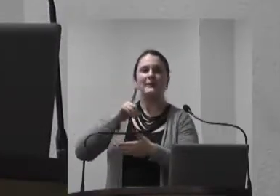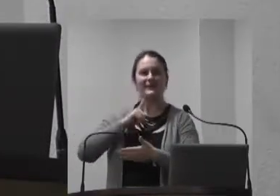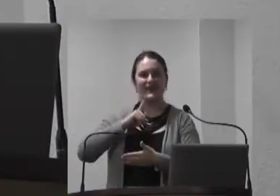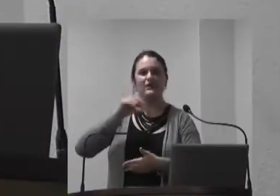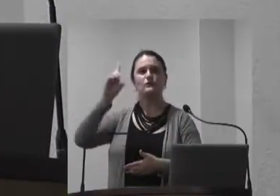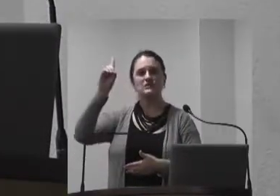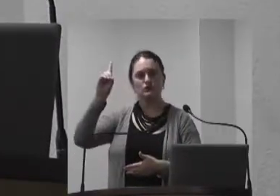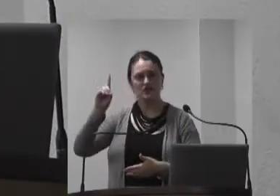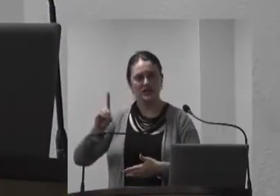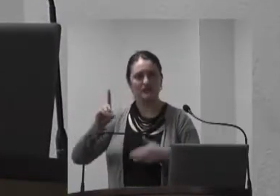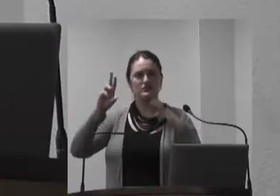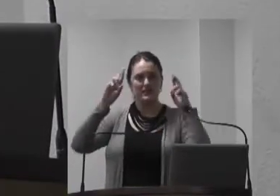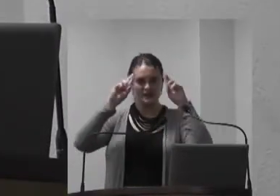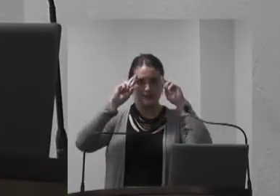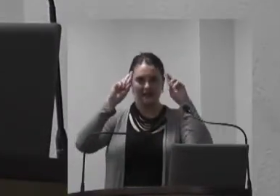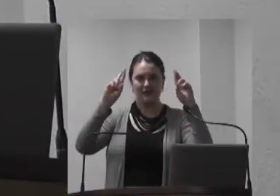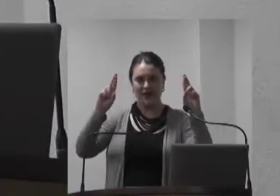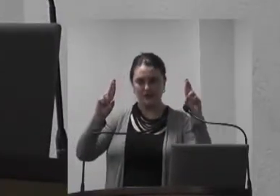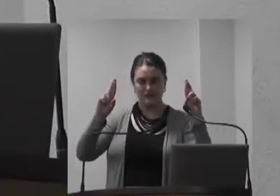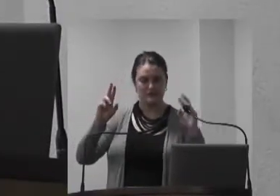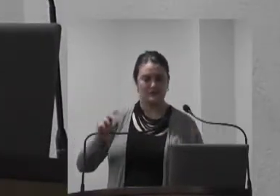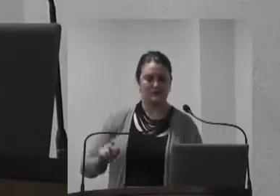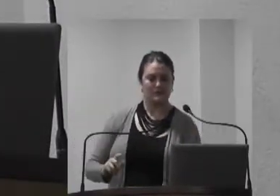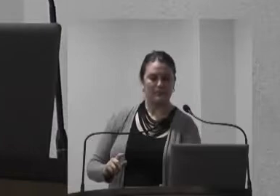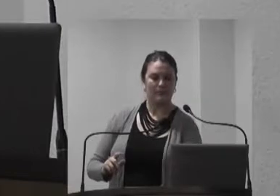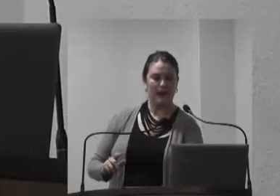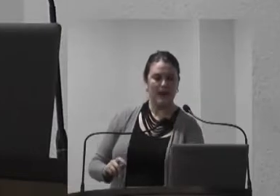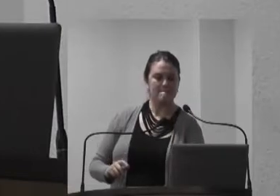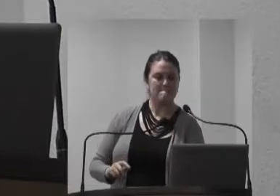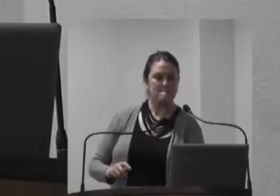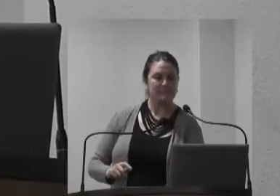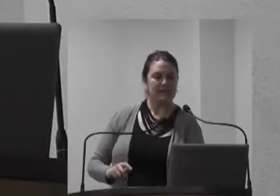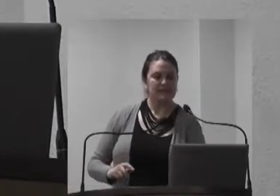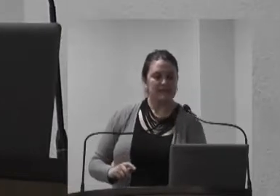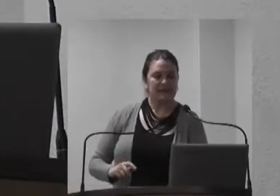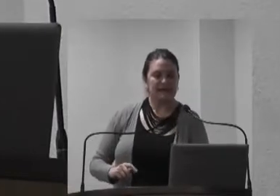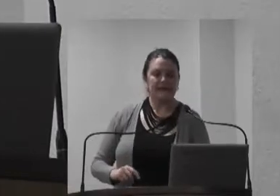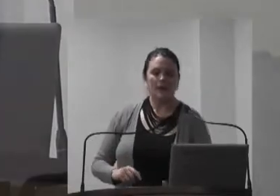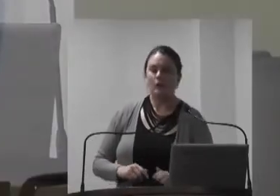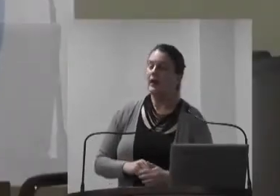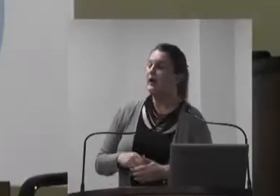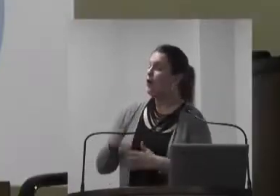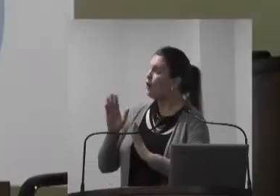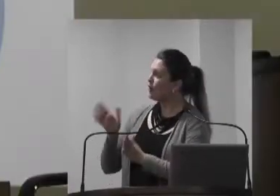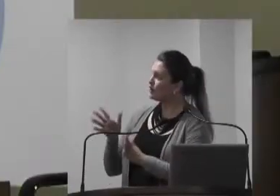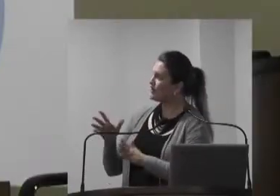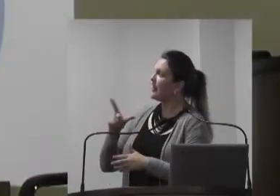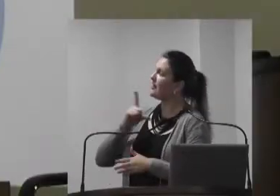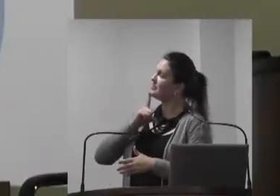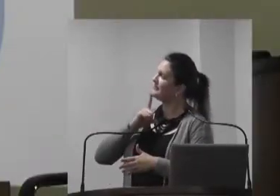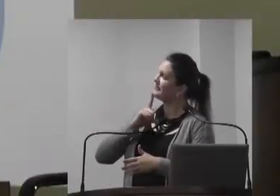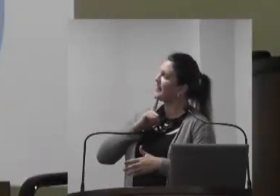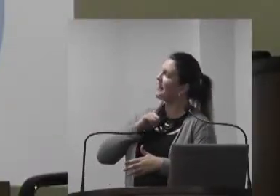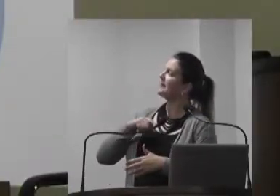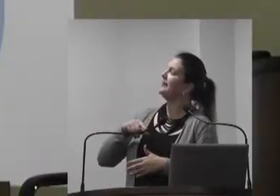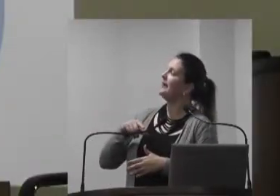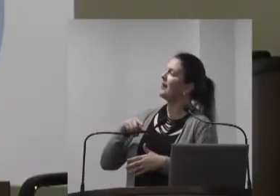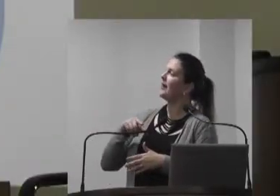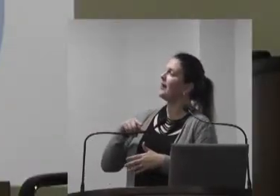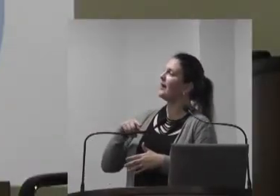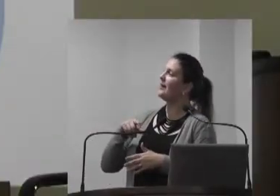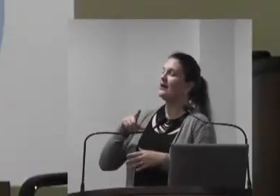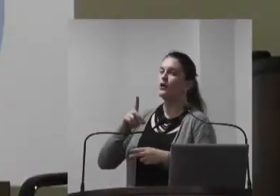anos para terem os seus direitos respeitados. Tá? Então, hoje, a gente